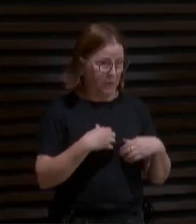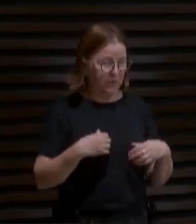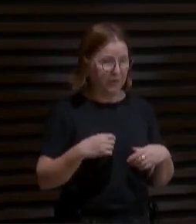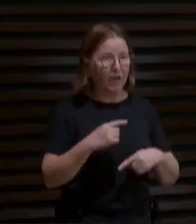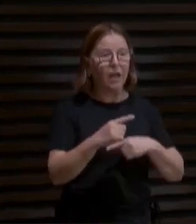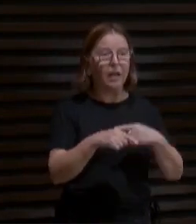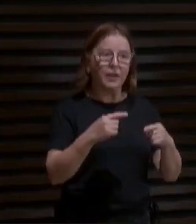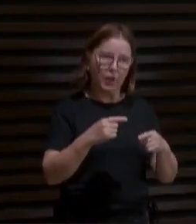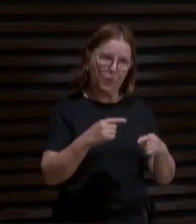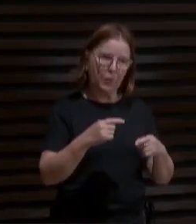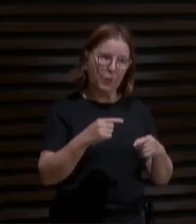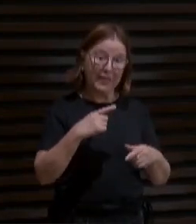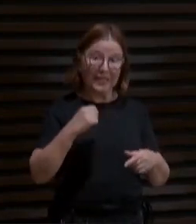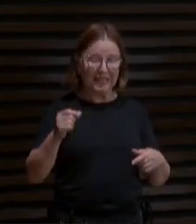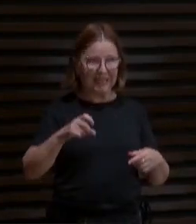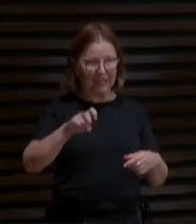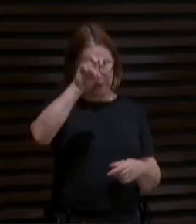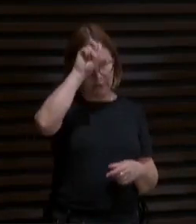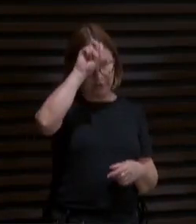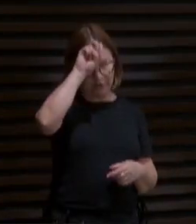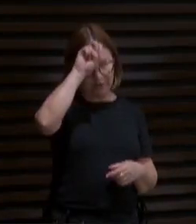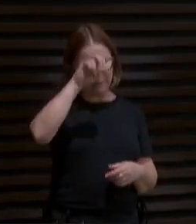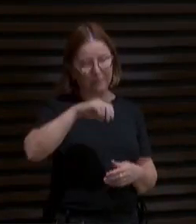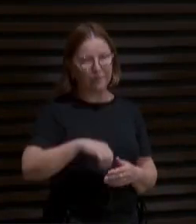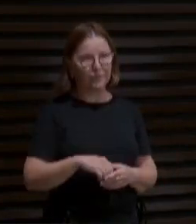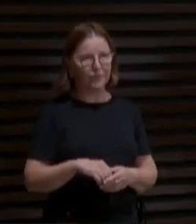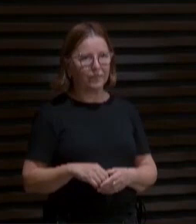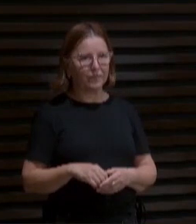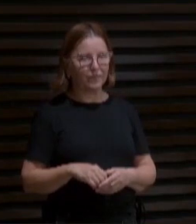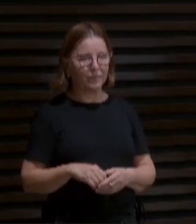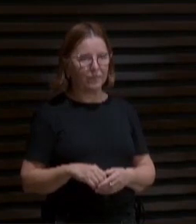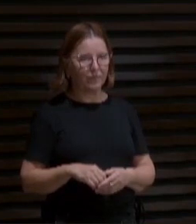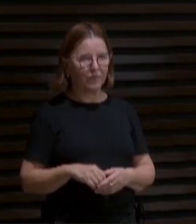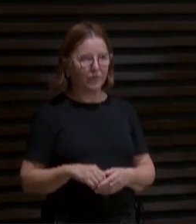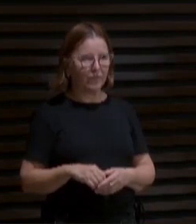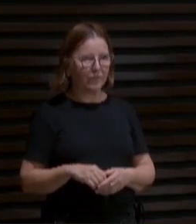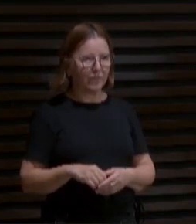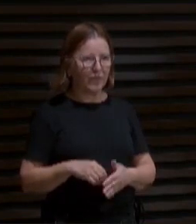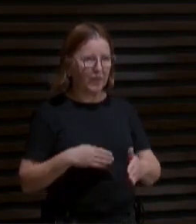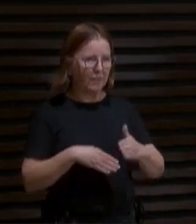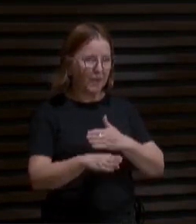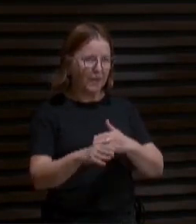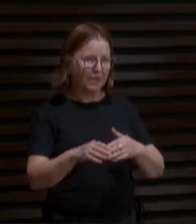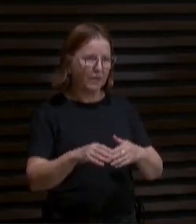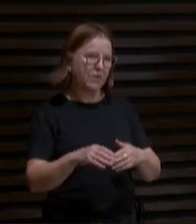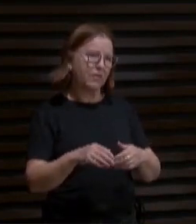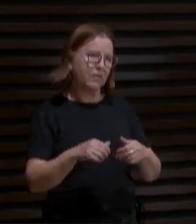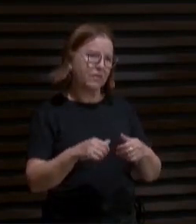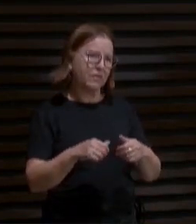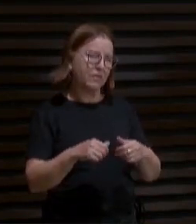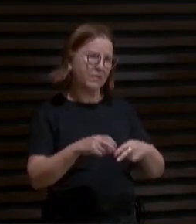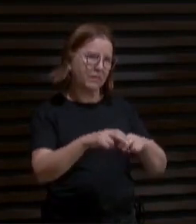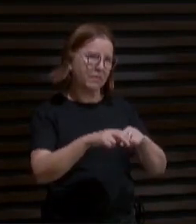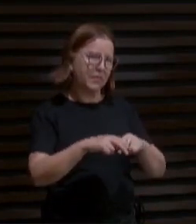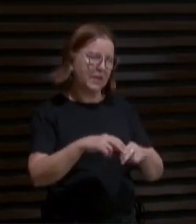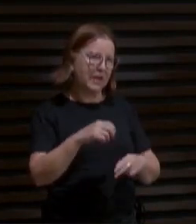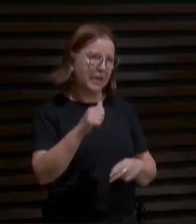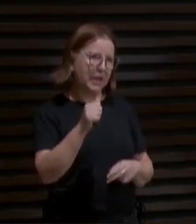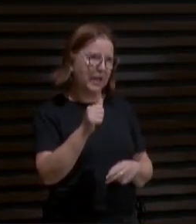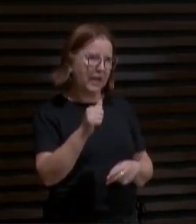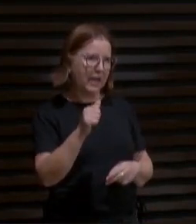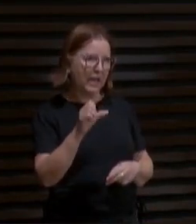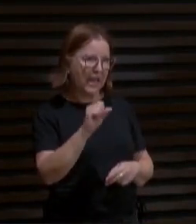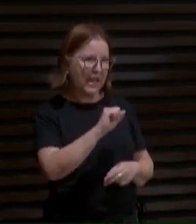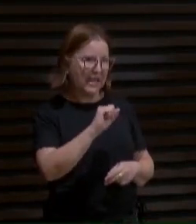Egito, mas ele passou pela Síria, onde o povo, as 10 tribos